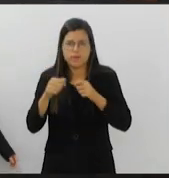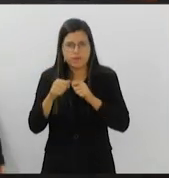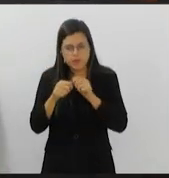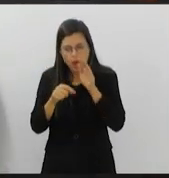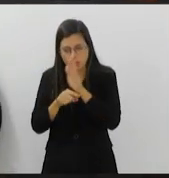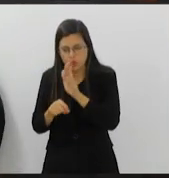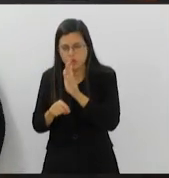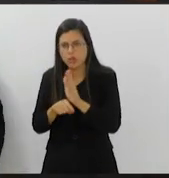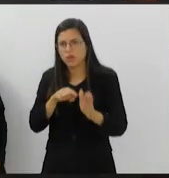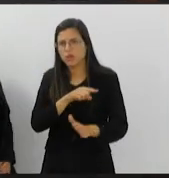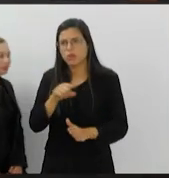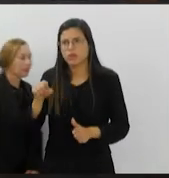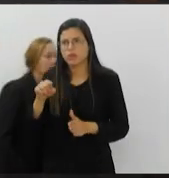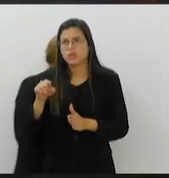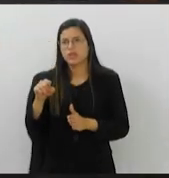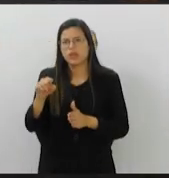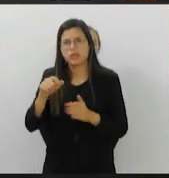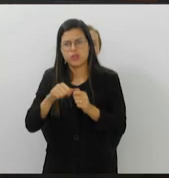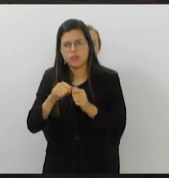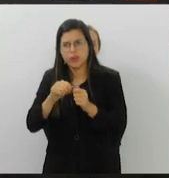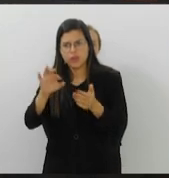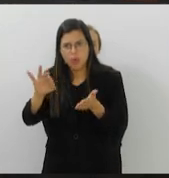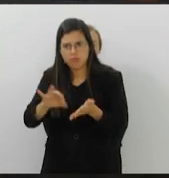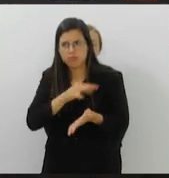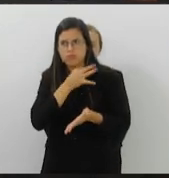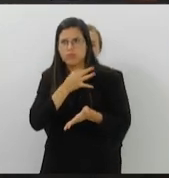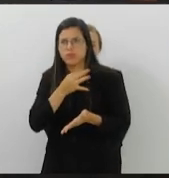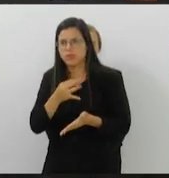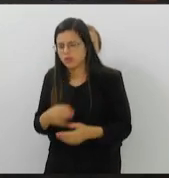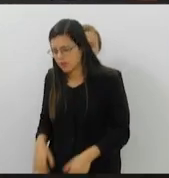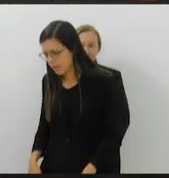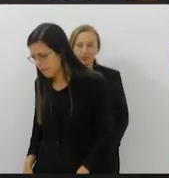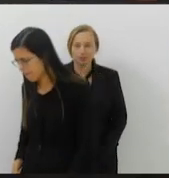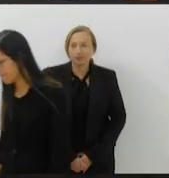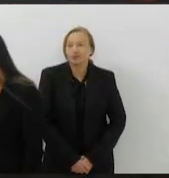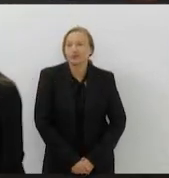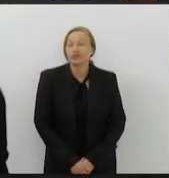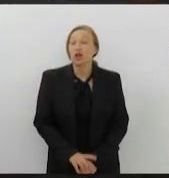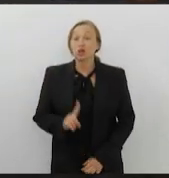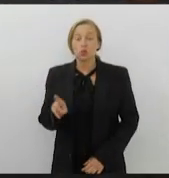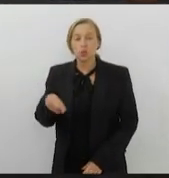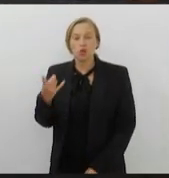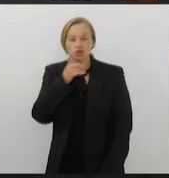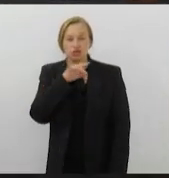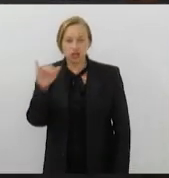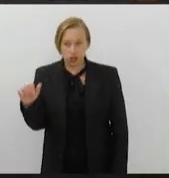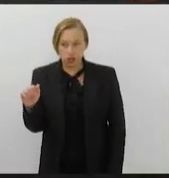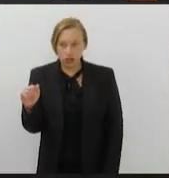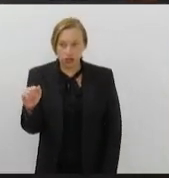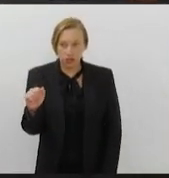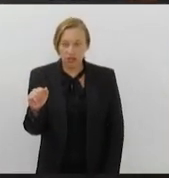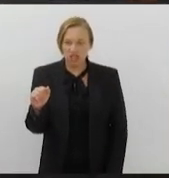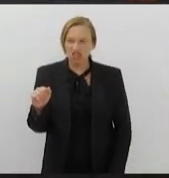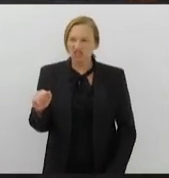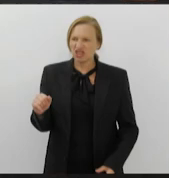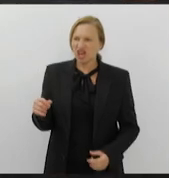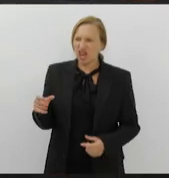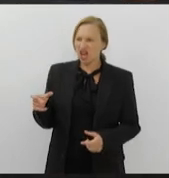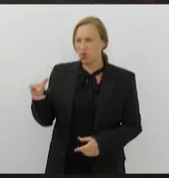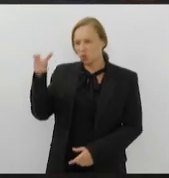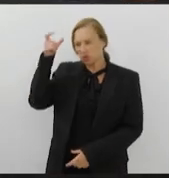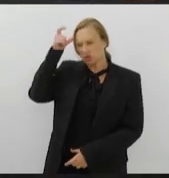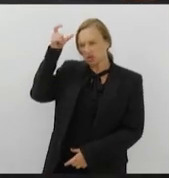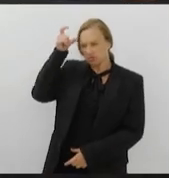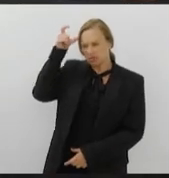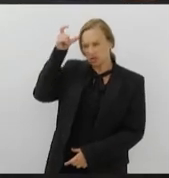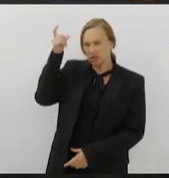vocês, faz uma canetada com todo o coração achando que está fazendo o melhor. Aí, no outro dia, a gente vira o demônio da mídia, vira o demônio